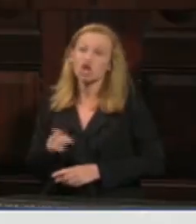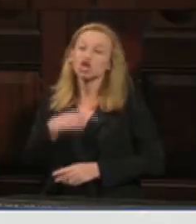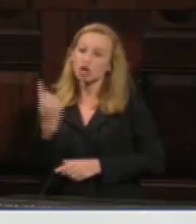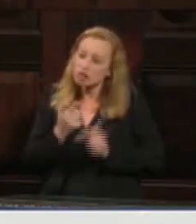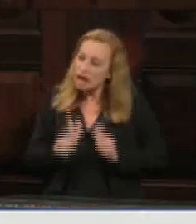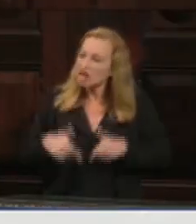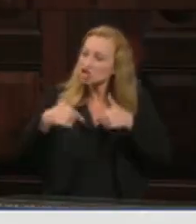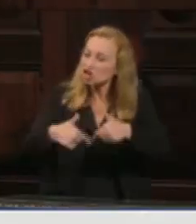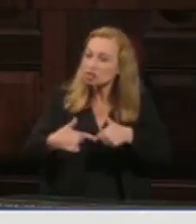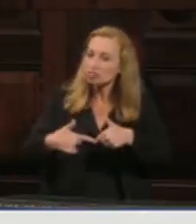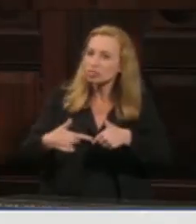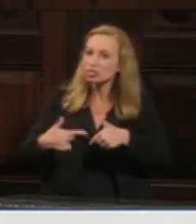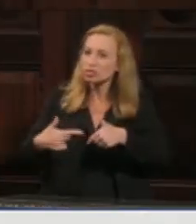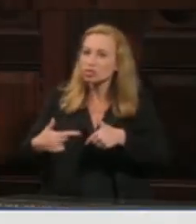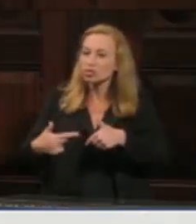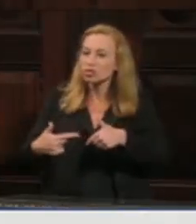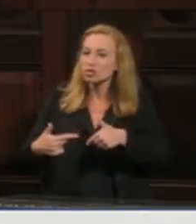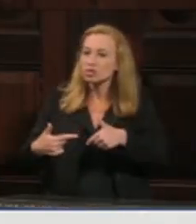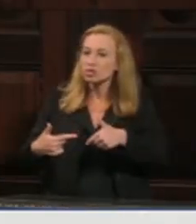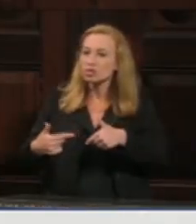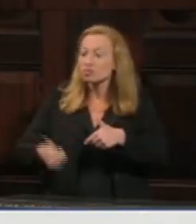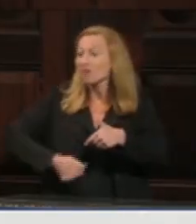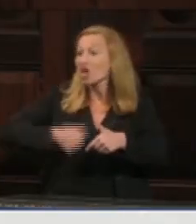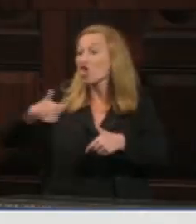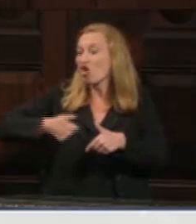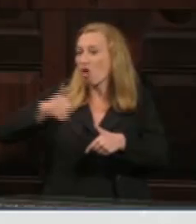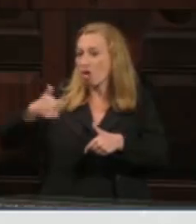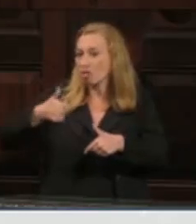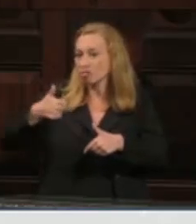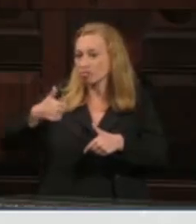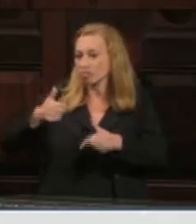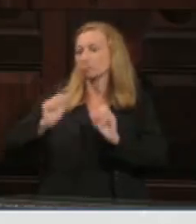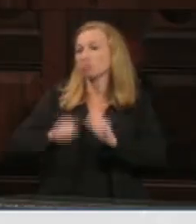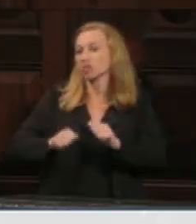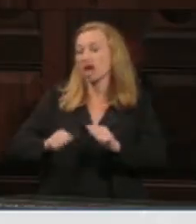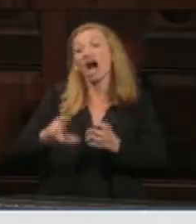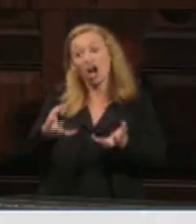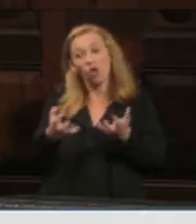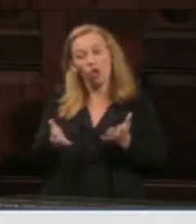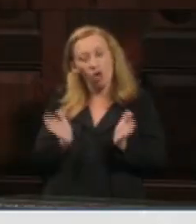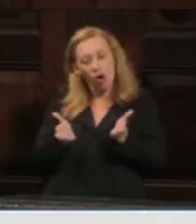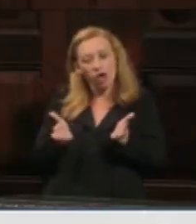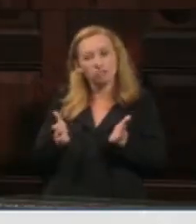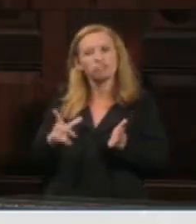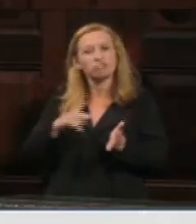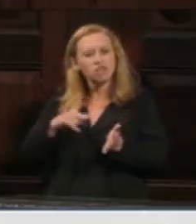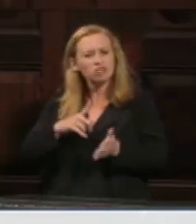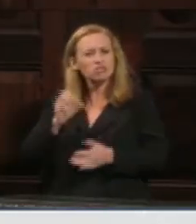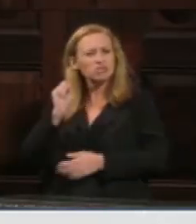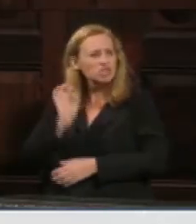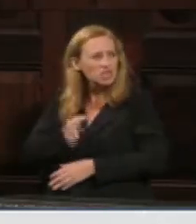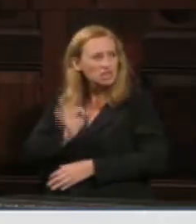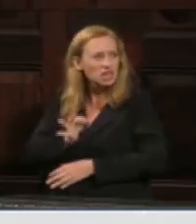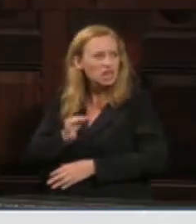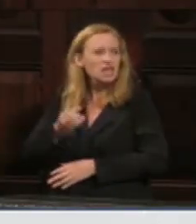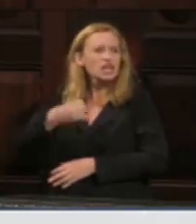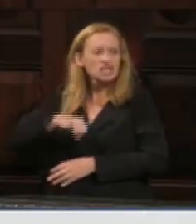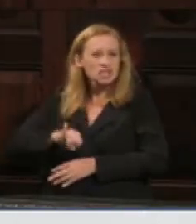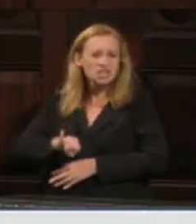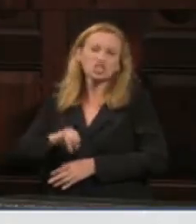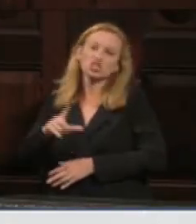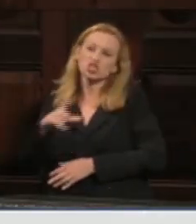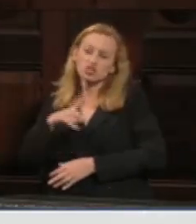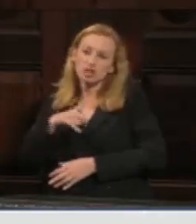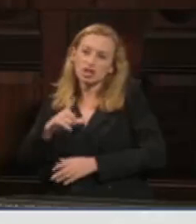agindo da forma mais diplomática possível. Agora, tenho certeza que se tiver que agir de outra forma, assim